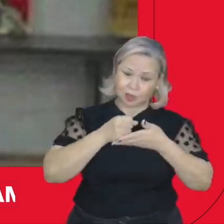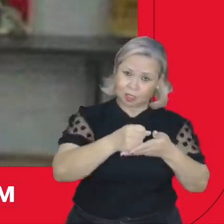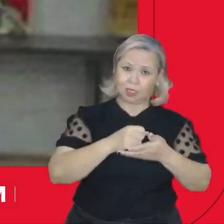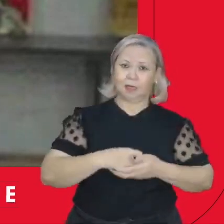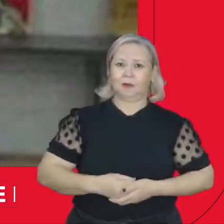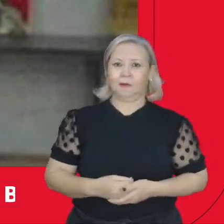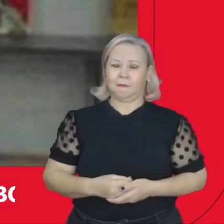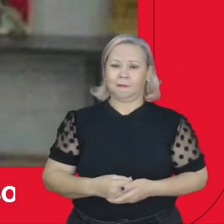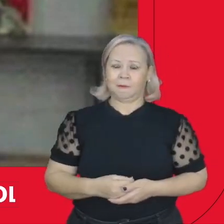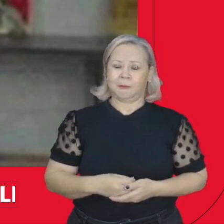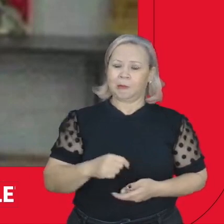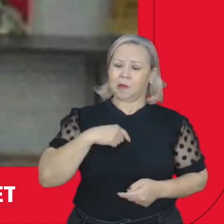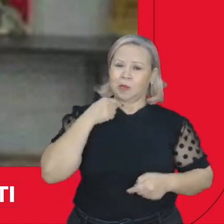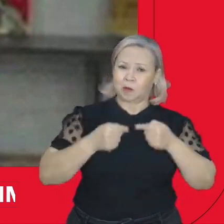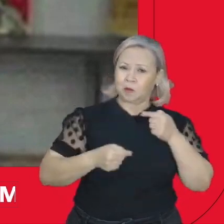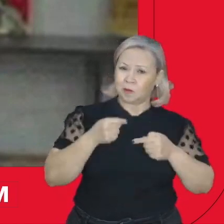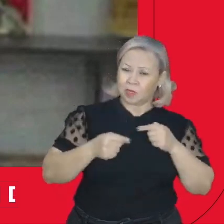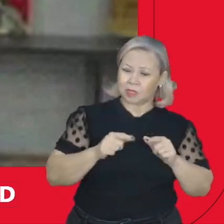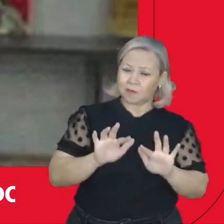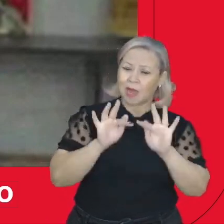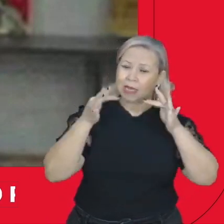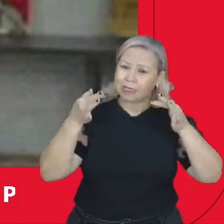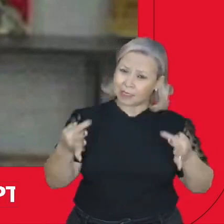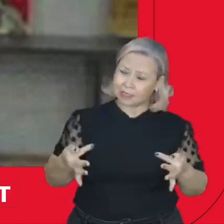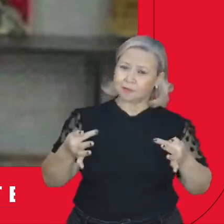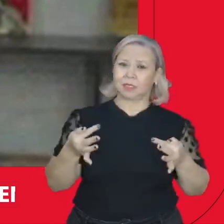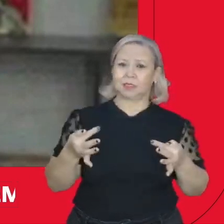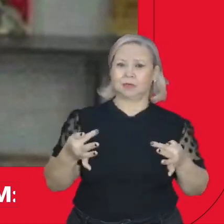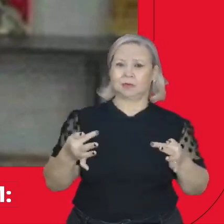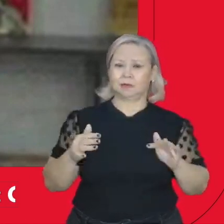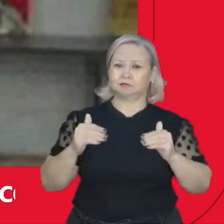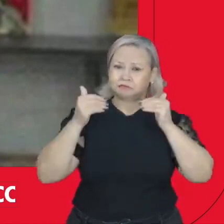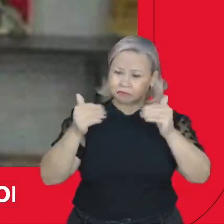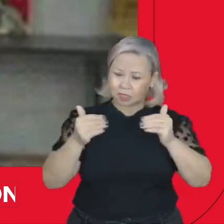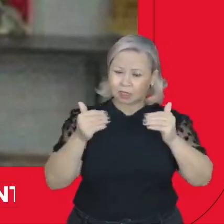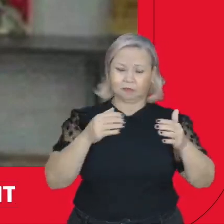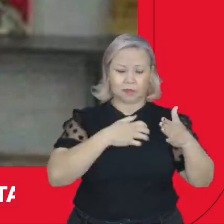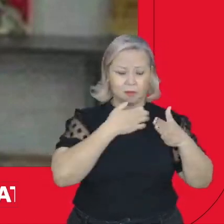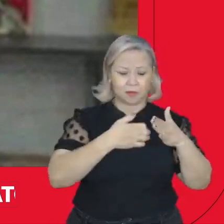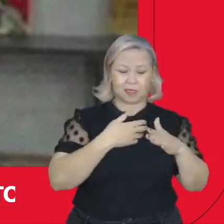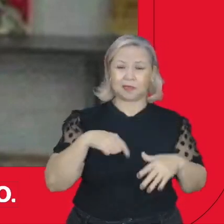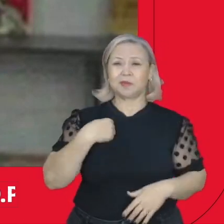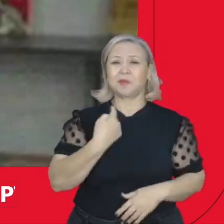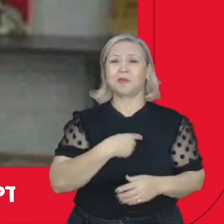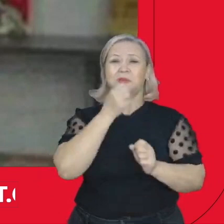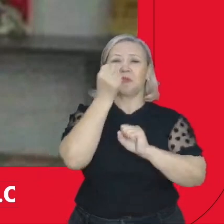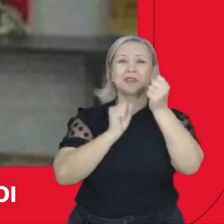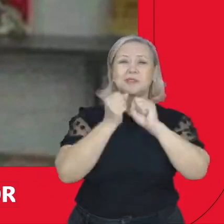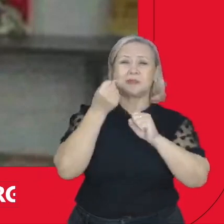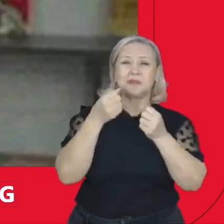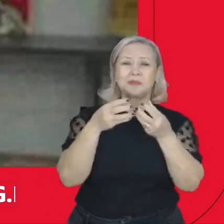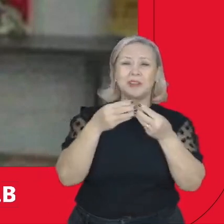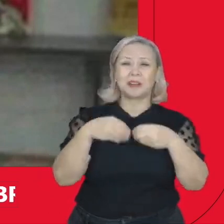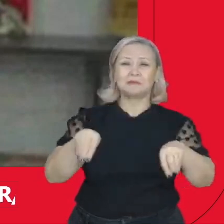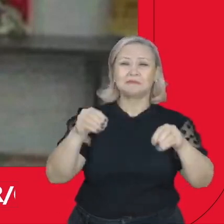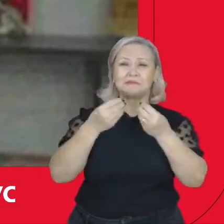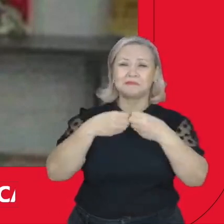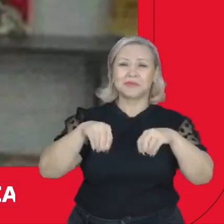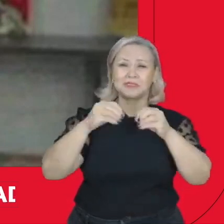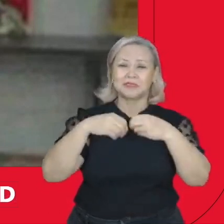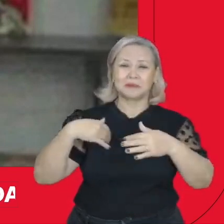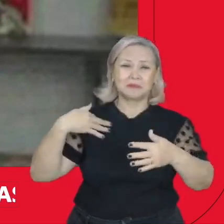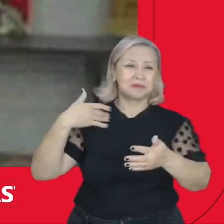potente política para a pequena, micro e média empresa, para a nossa indústria que está perdendo a capacidade a cada ano que passa. Nós